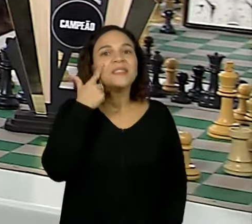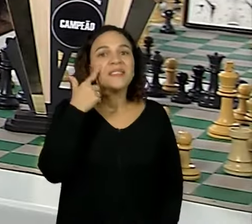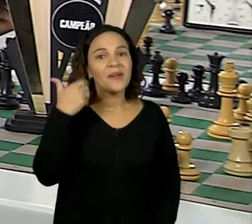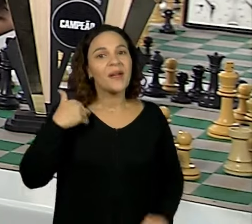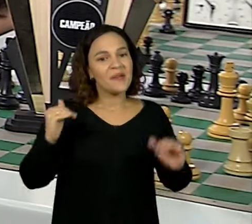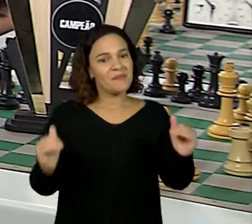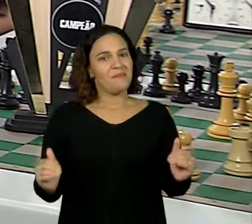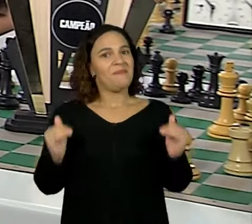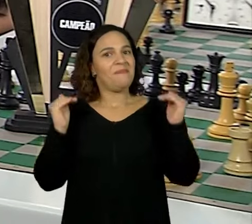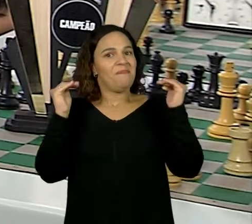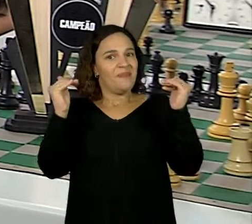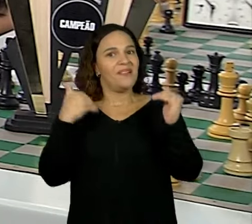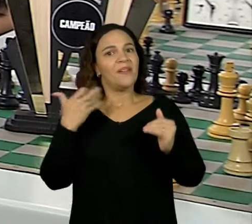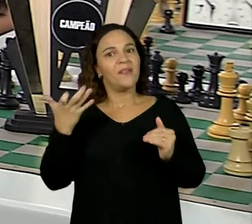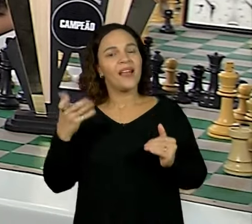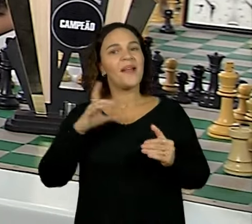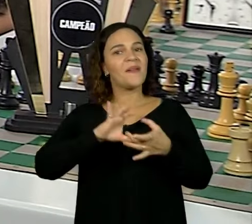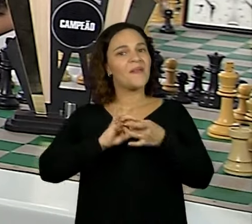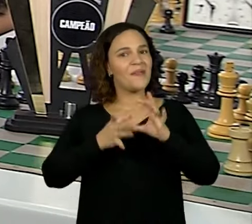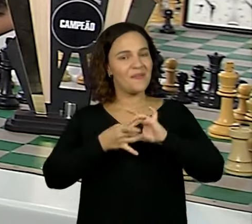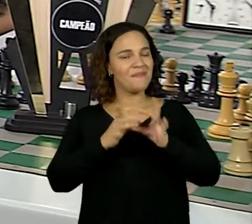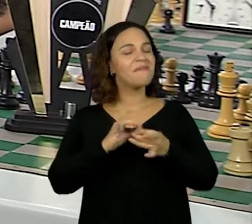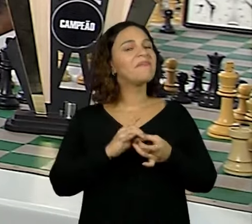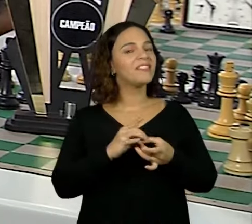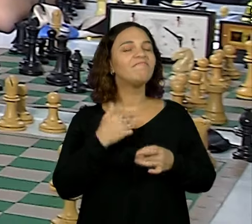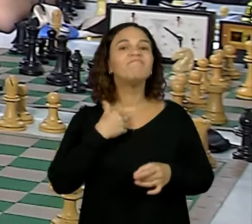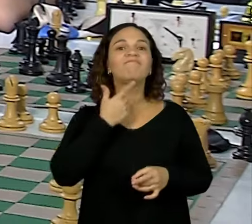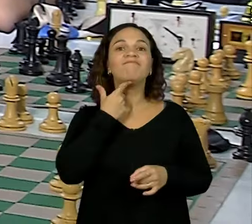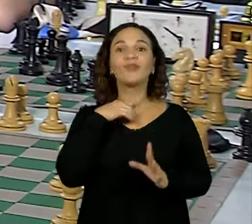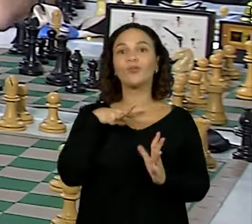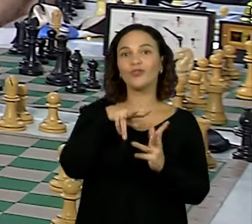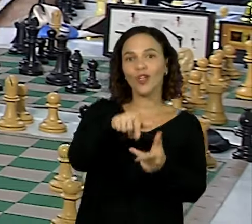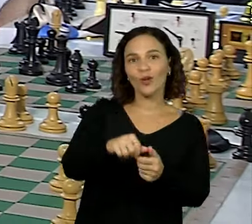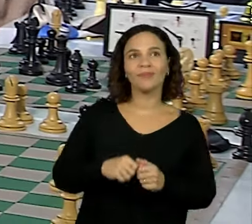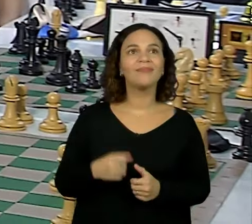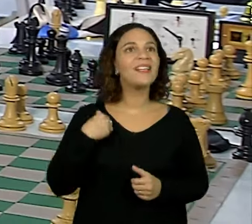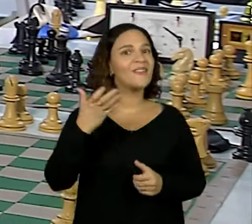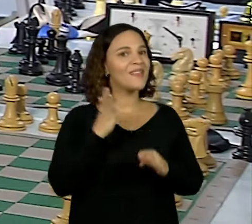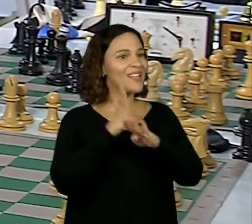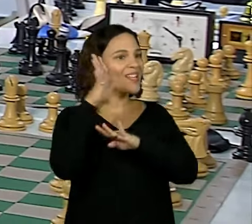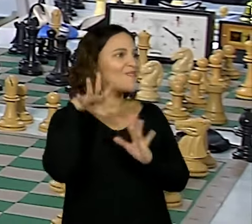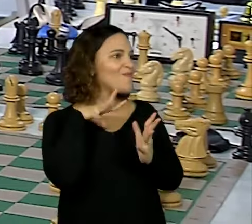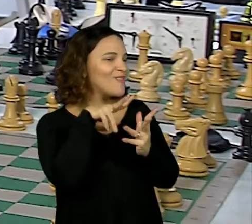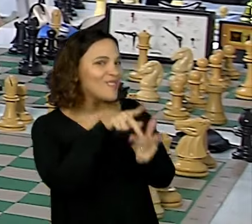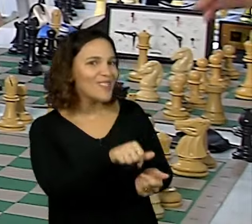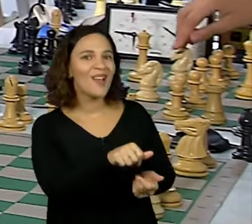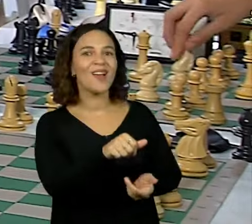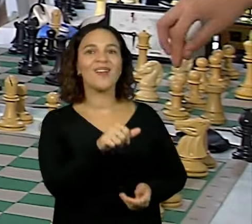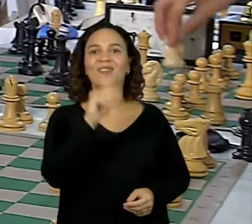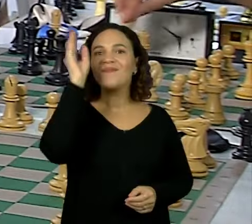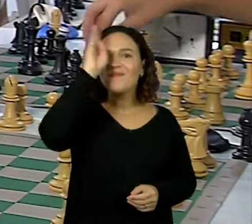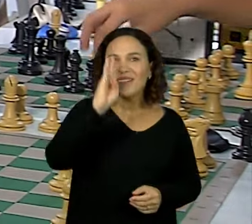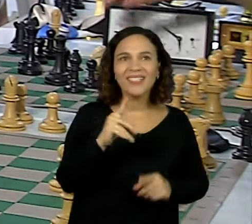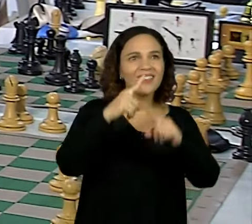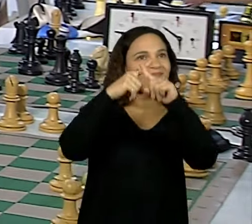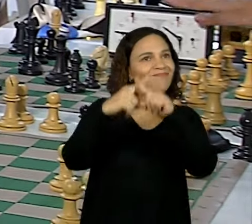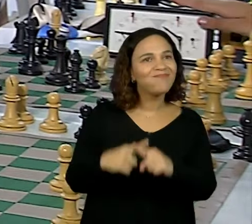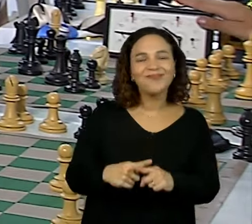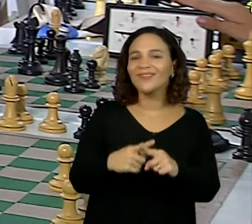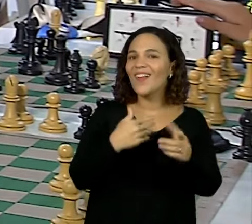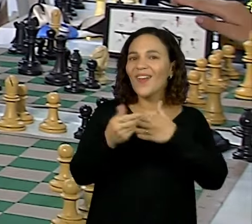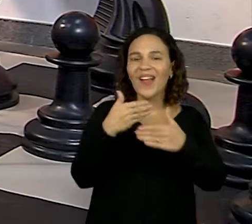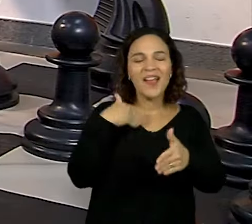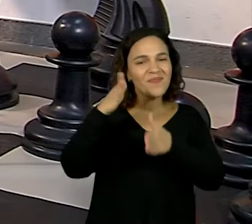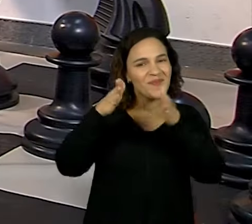mestre, jogar pelas Olimpíadas e o Mundial. Ah, eu quero ir pro Mundial, pro Brasileiro, eu quero ir para muitos